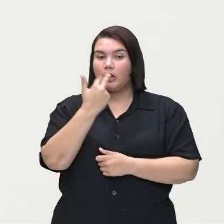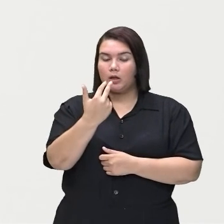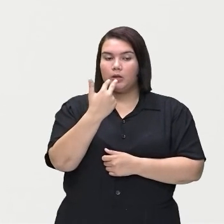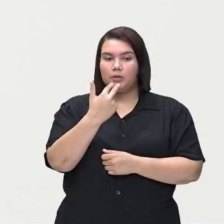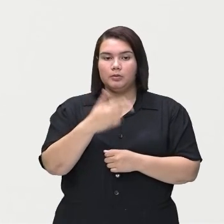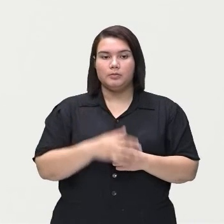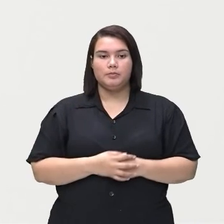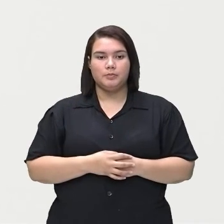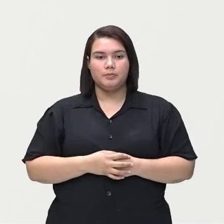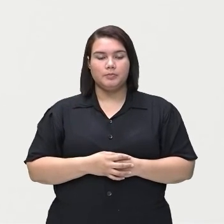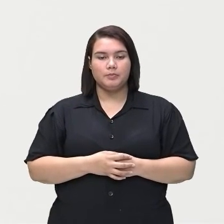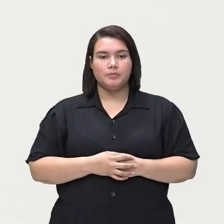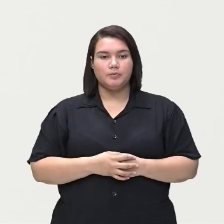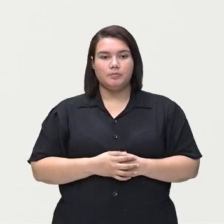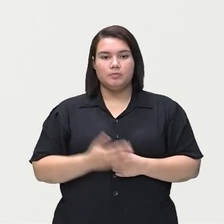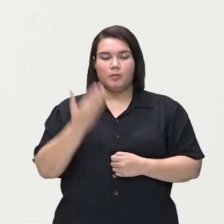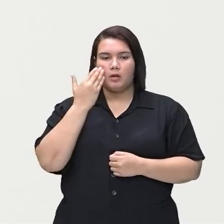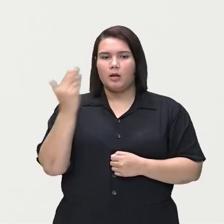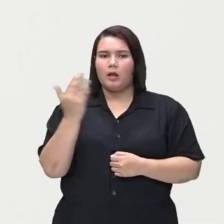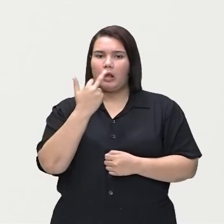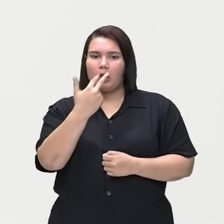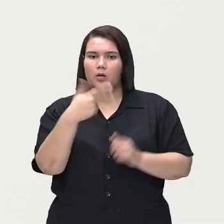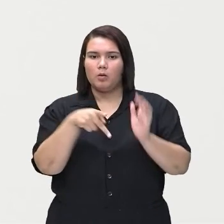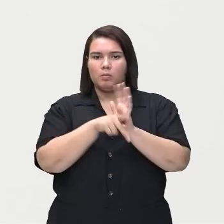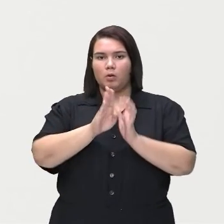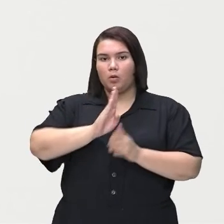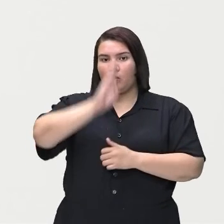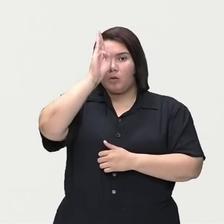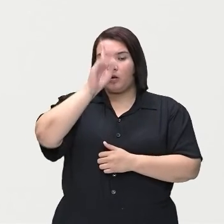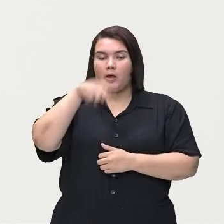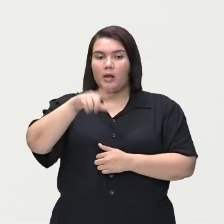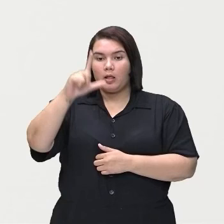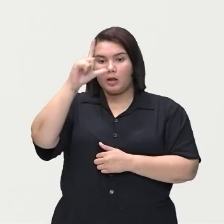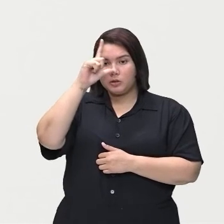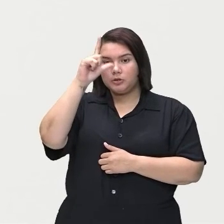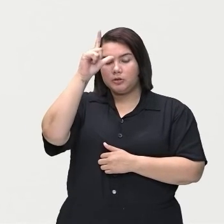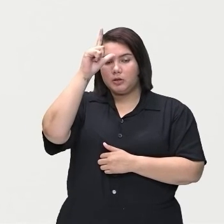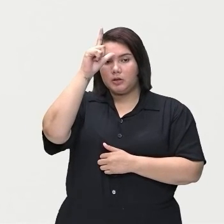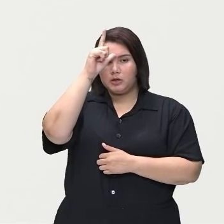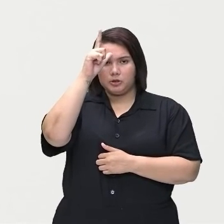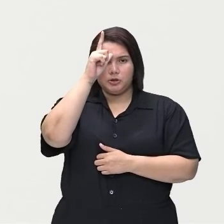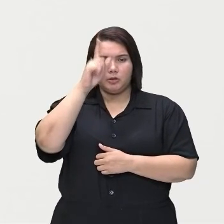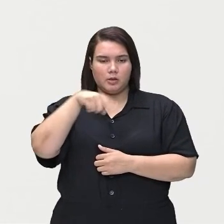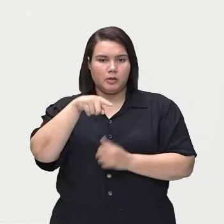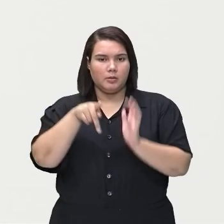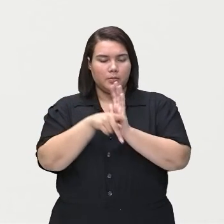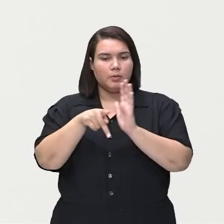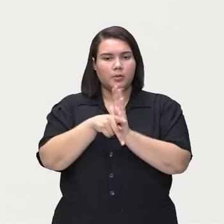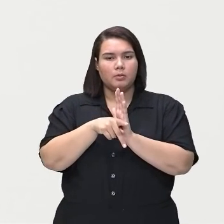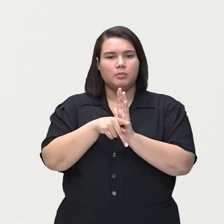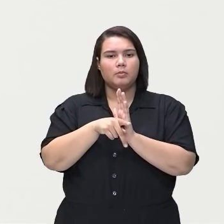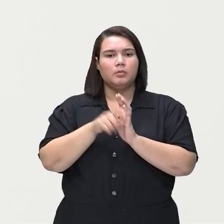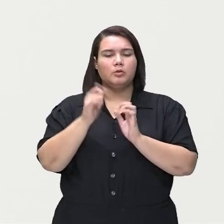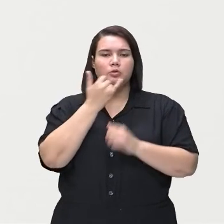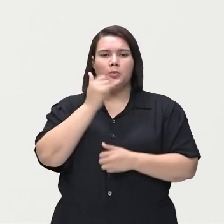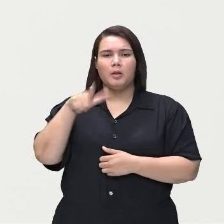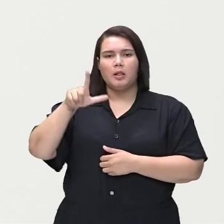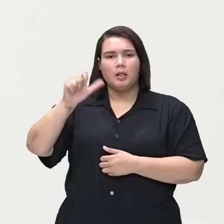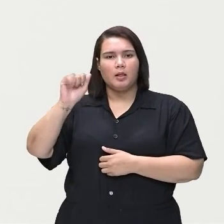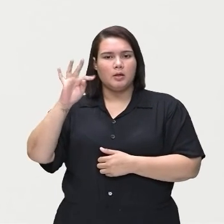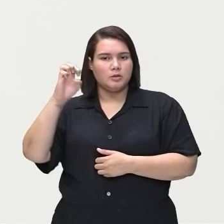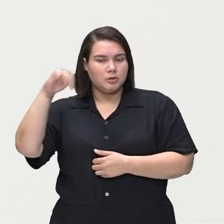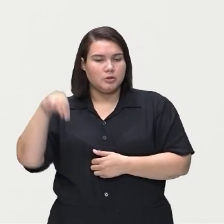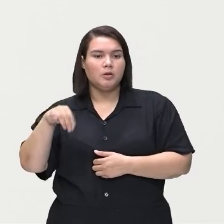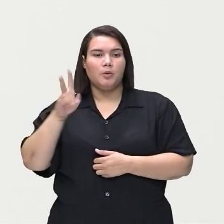só, a língua dos romanos, que era o latim, continuou sendo a língua para